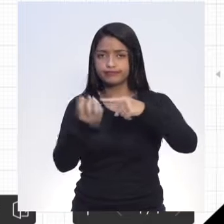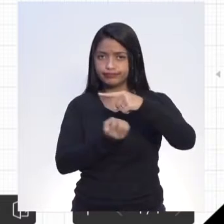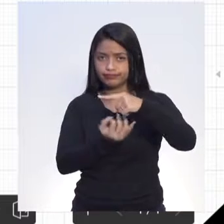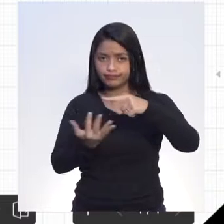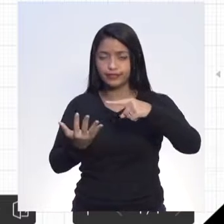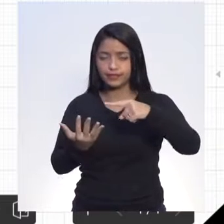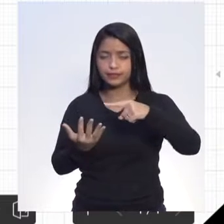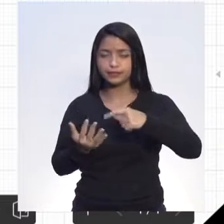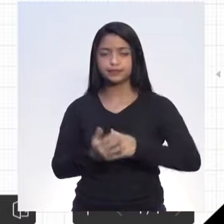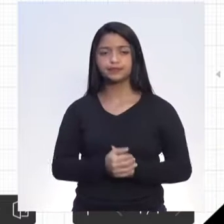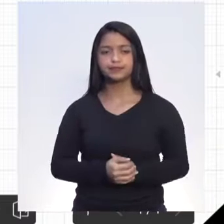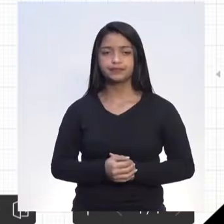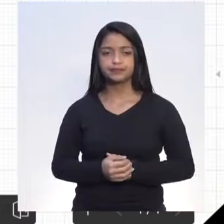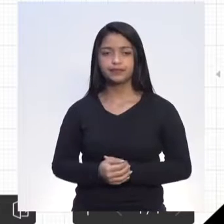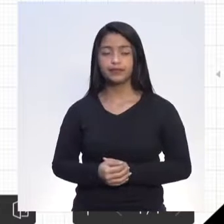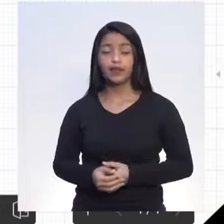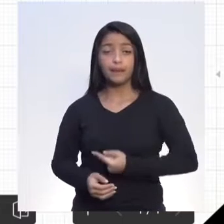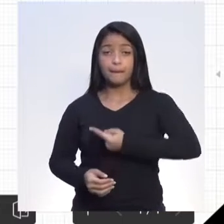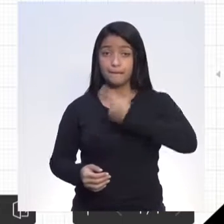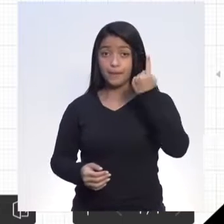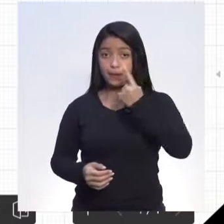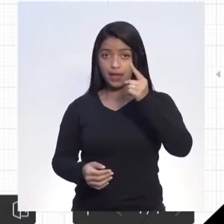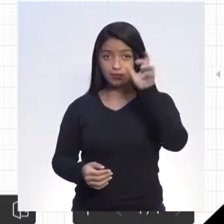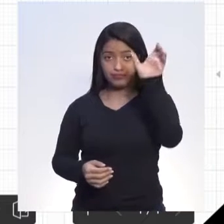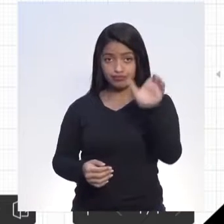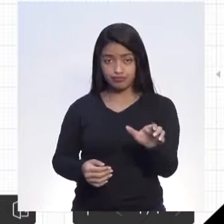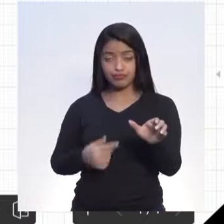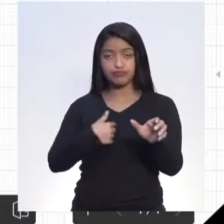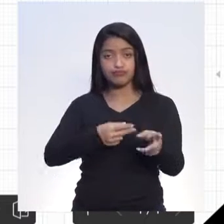primeira, mantenho aqui a primeira,